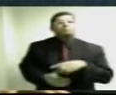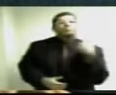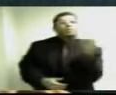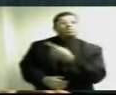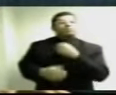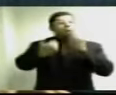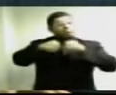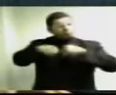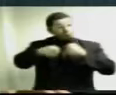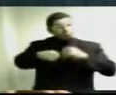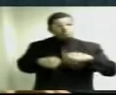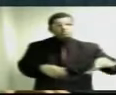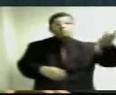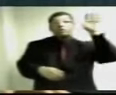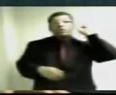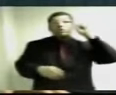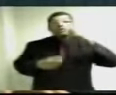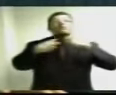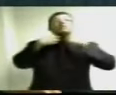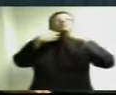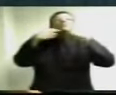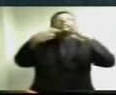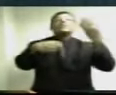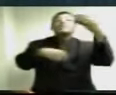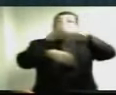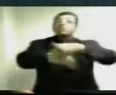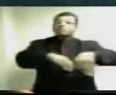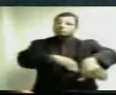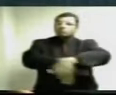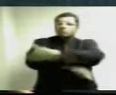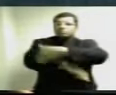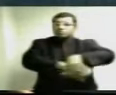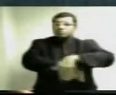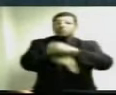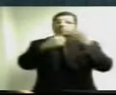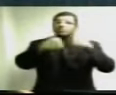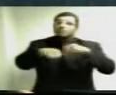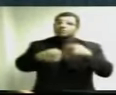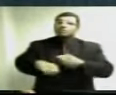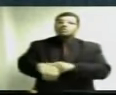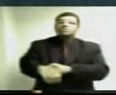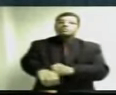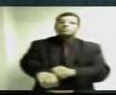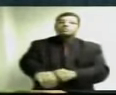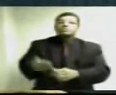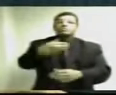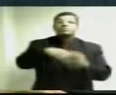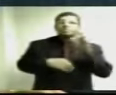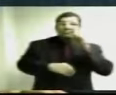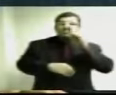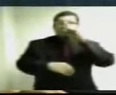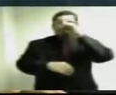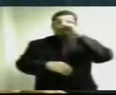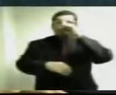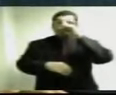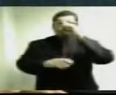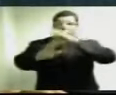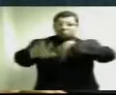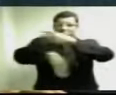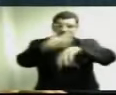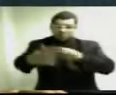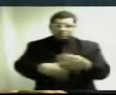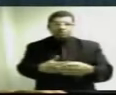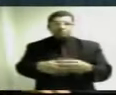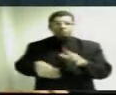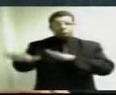Nós precisamos ouvir essa voz que vem das ruas, sob risco de sermos atropelados